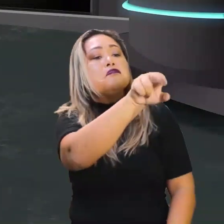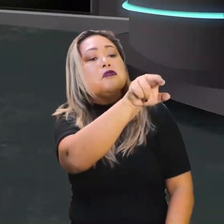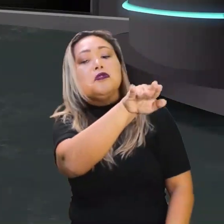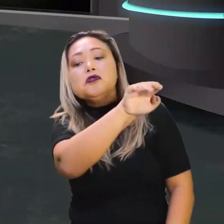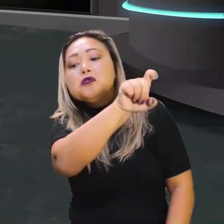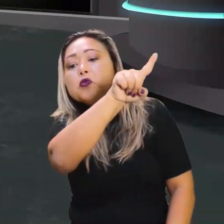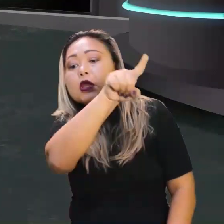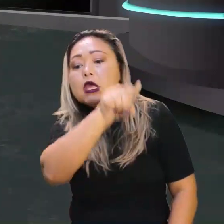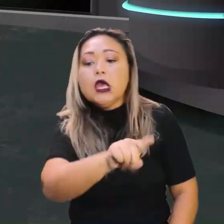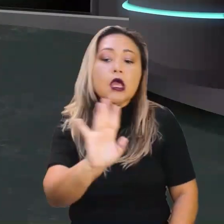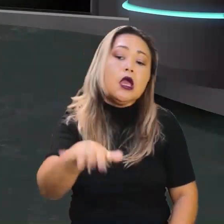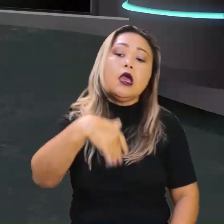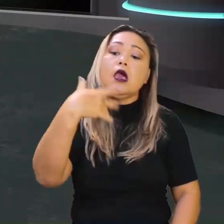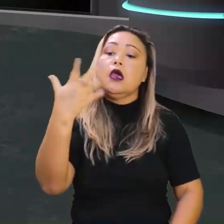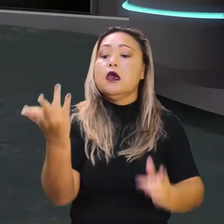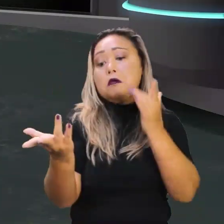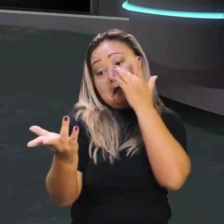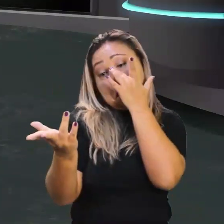ou então